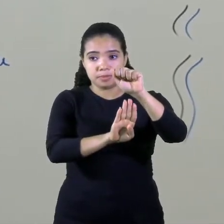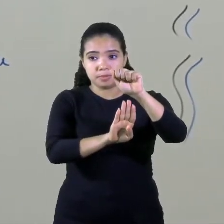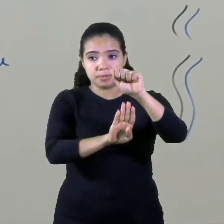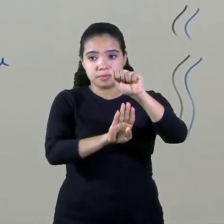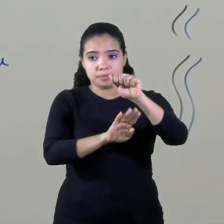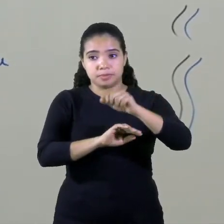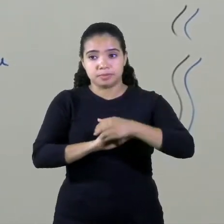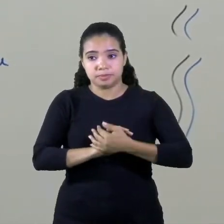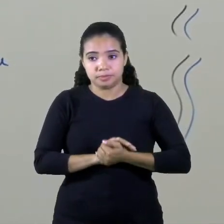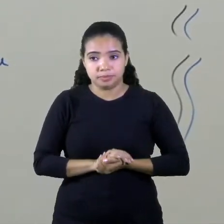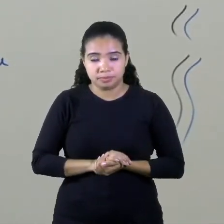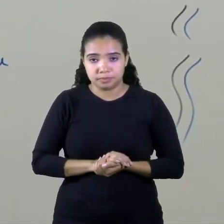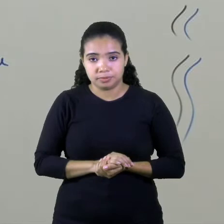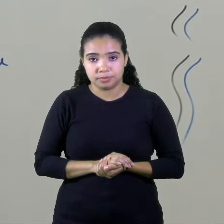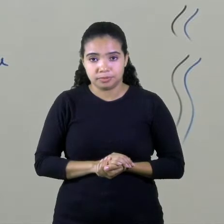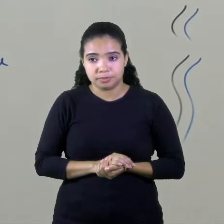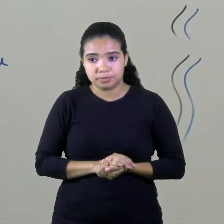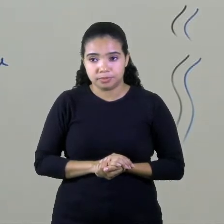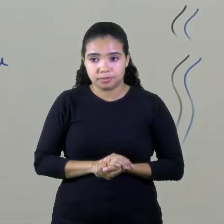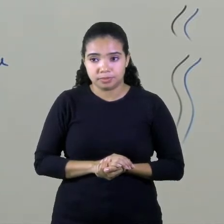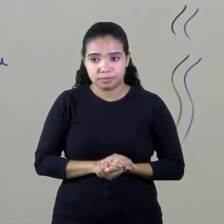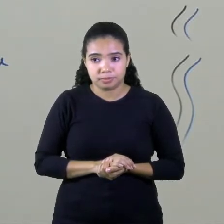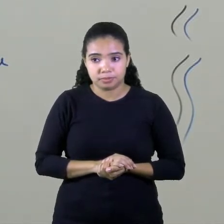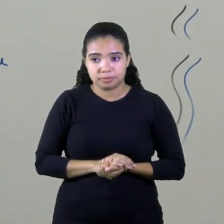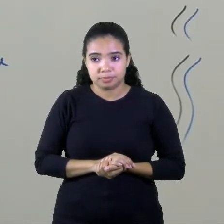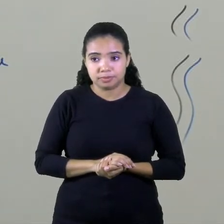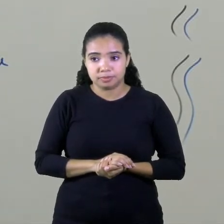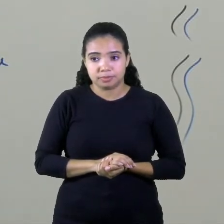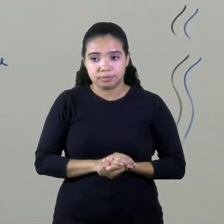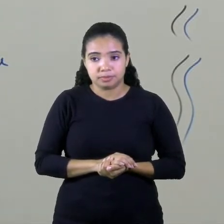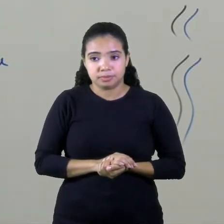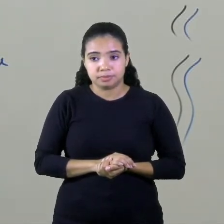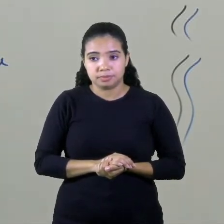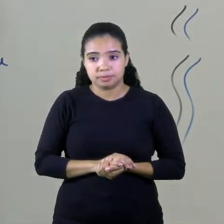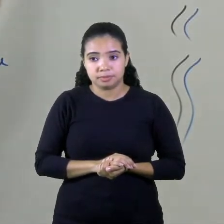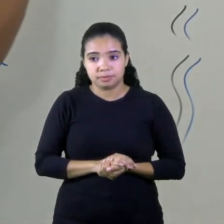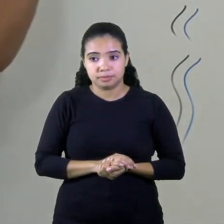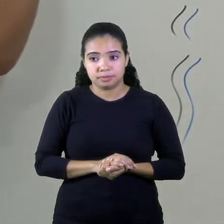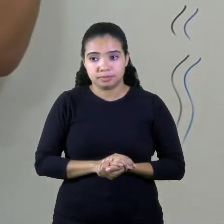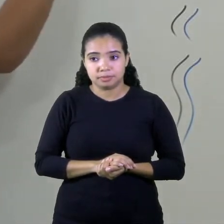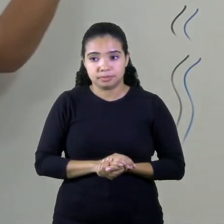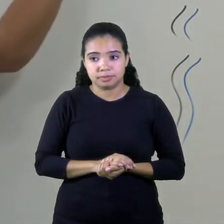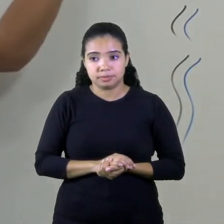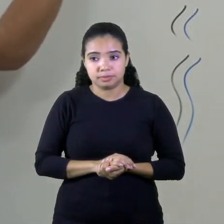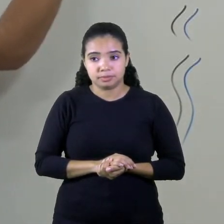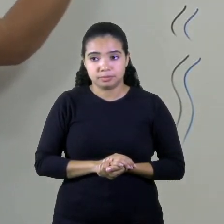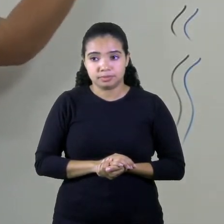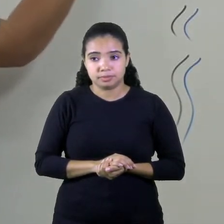problema. Bom, se eu pegar esse segmento de reta